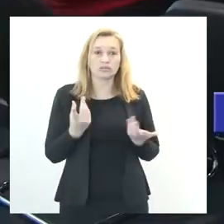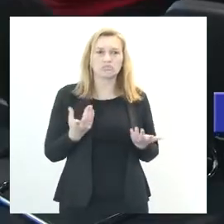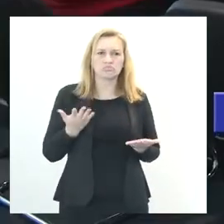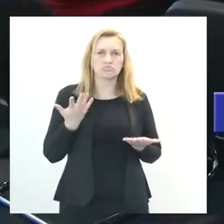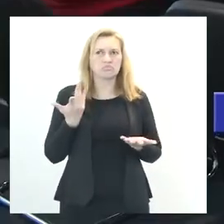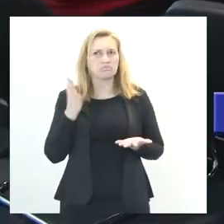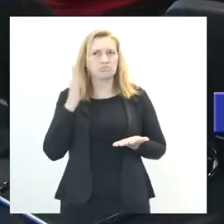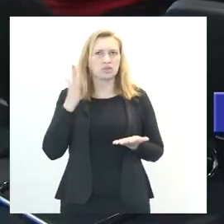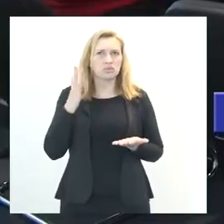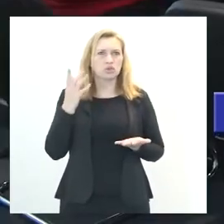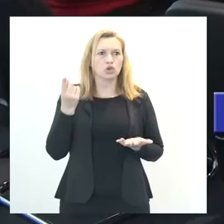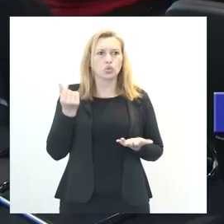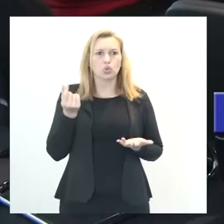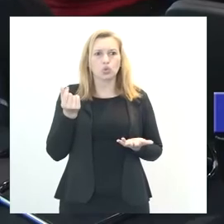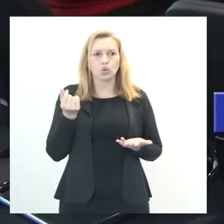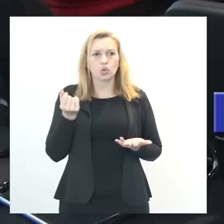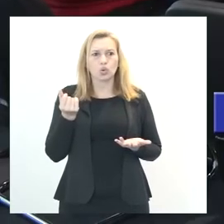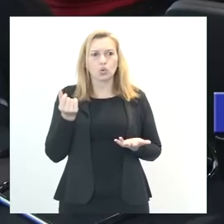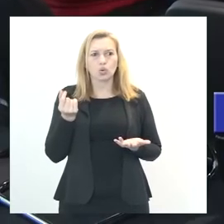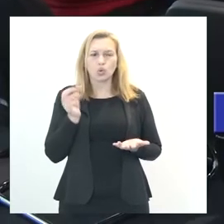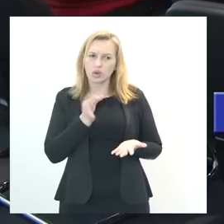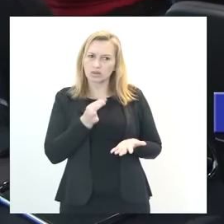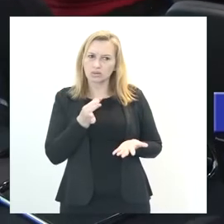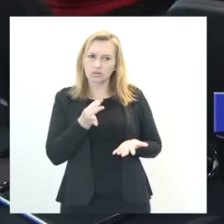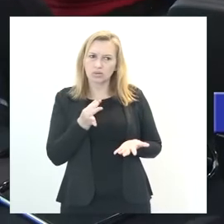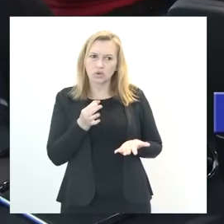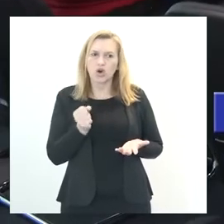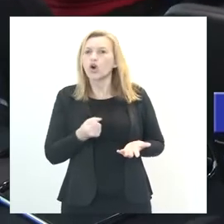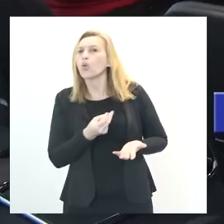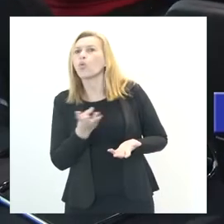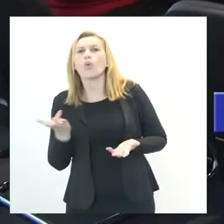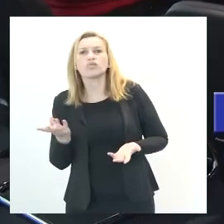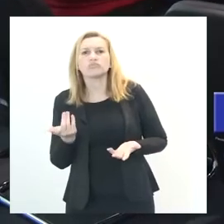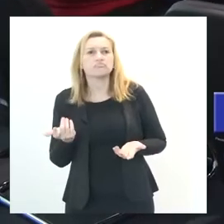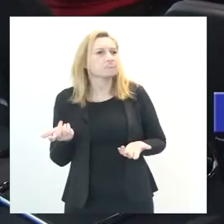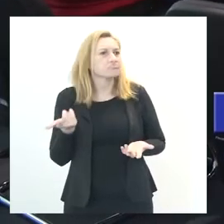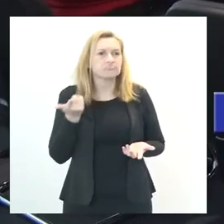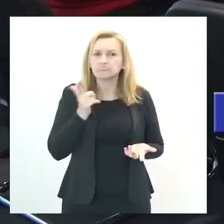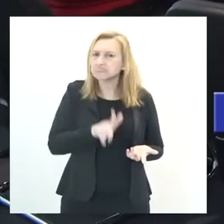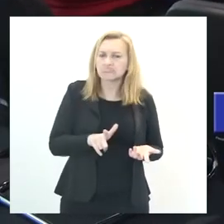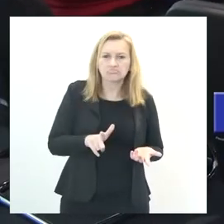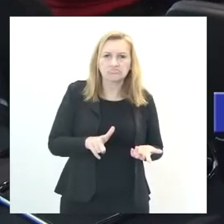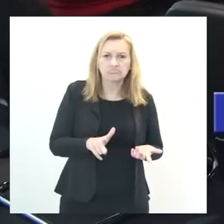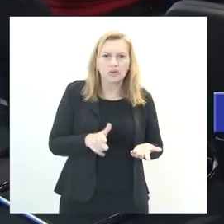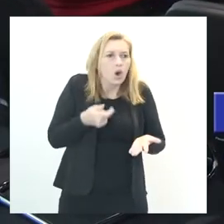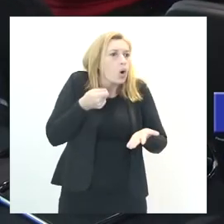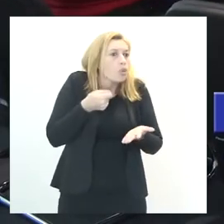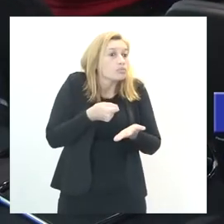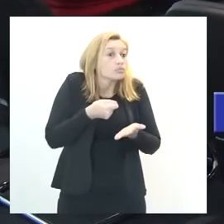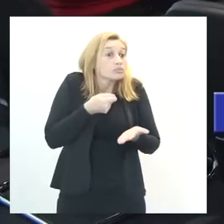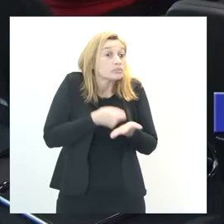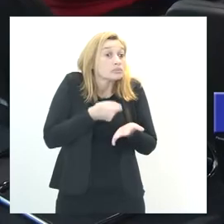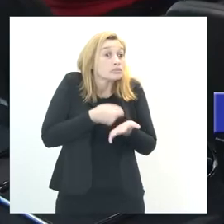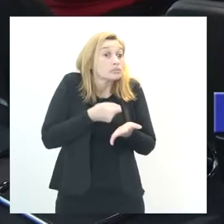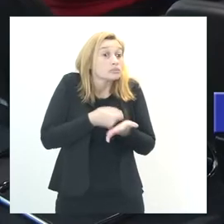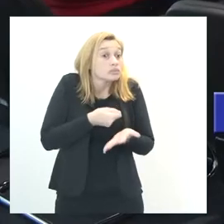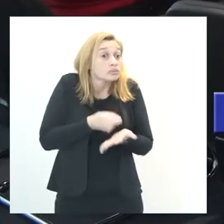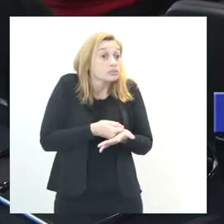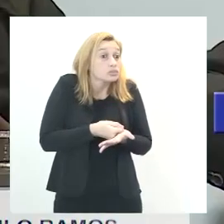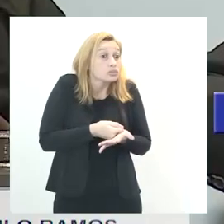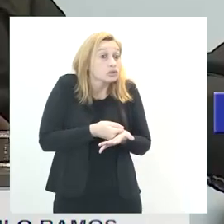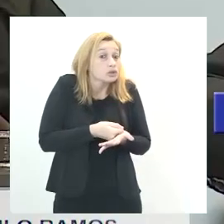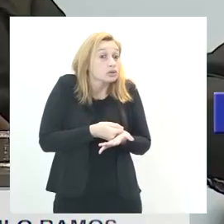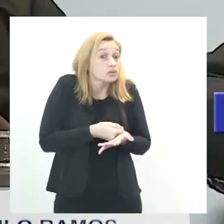é permanente e logo não consigo a obrigação do